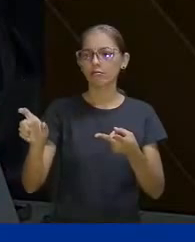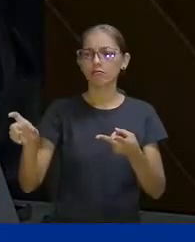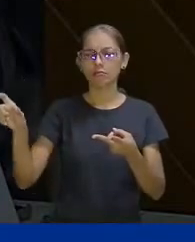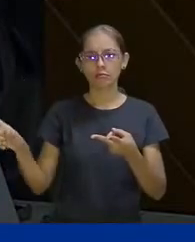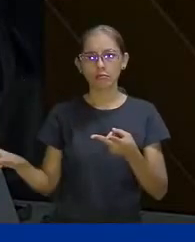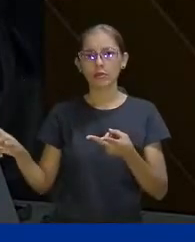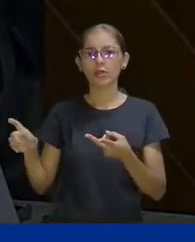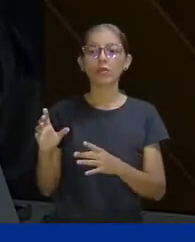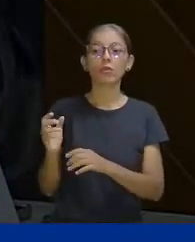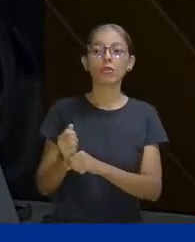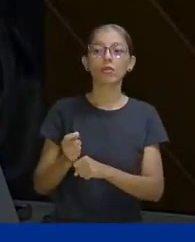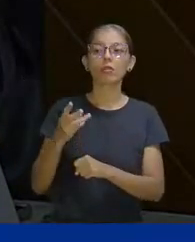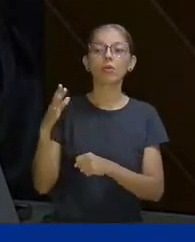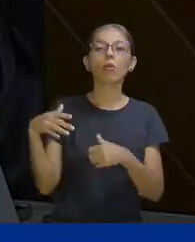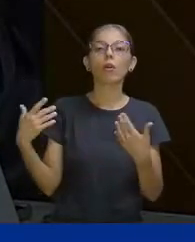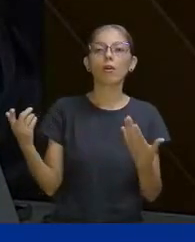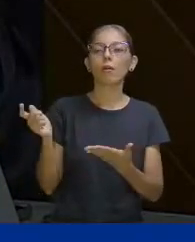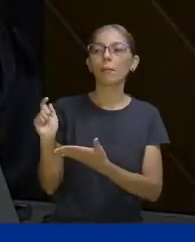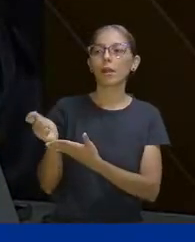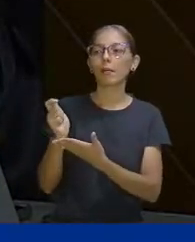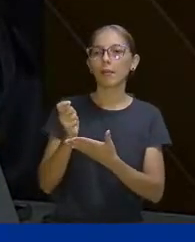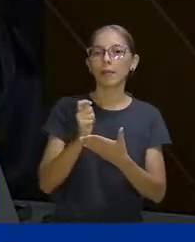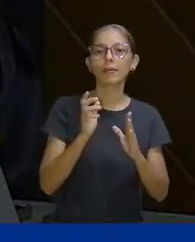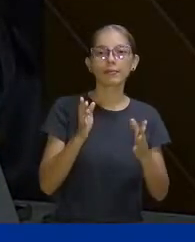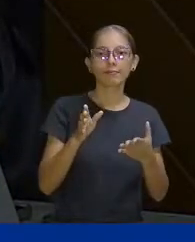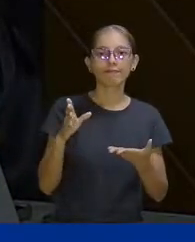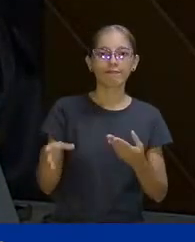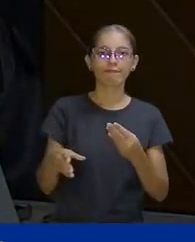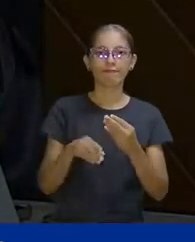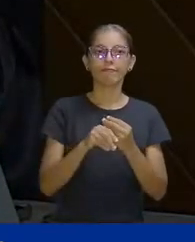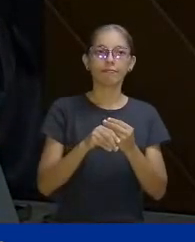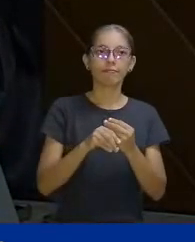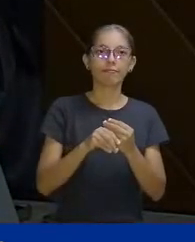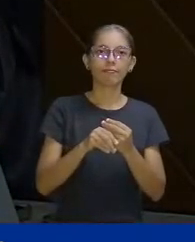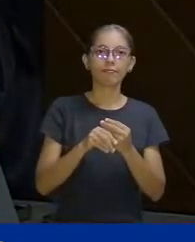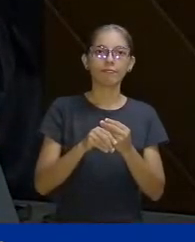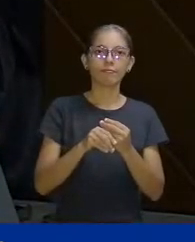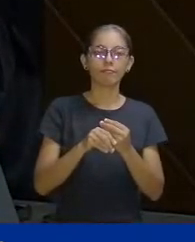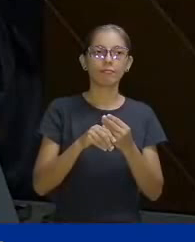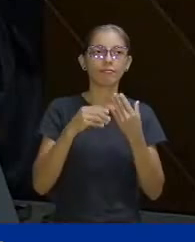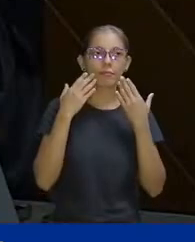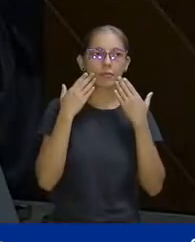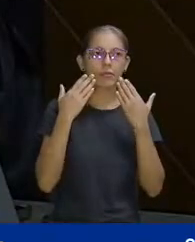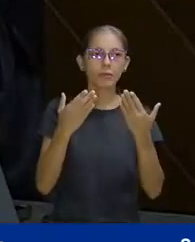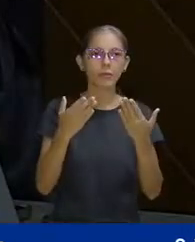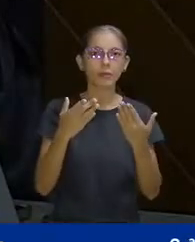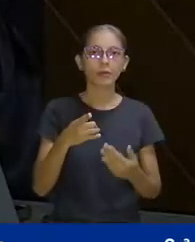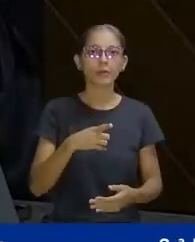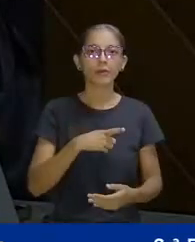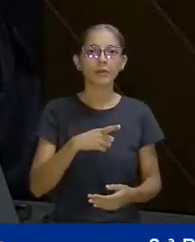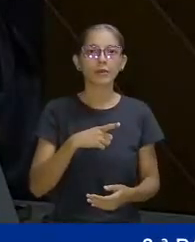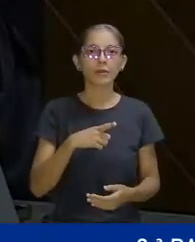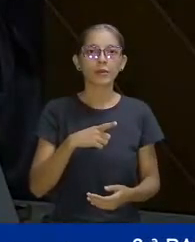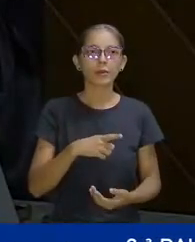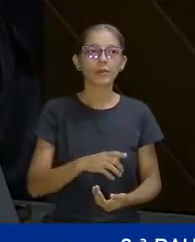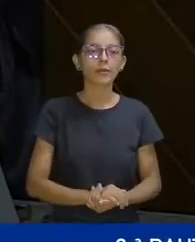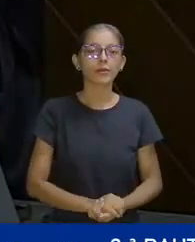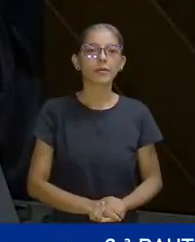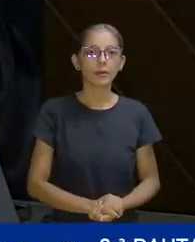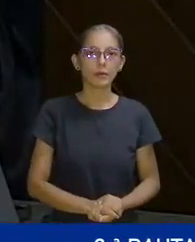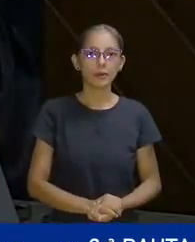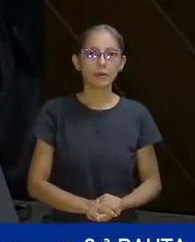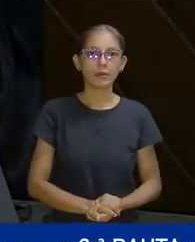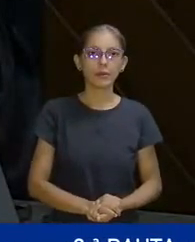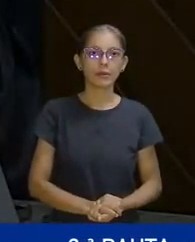o valor contratado e a comprovação do pagamento das despesas referenciadas, de modo que reputo plenamente demonstrada a comprovação de